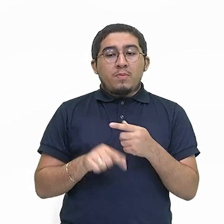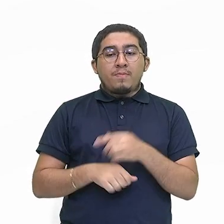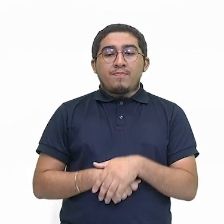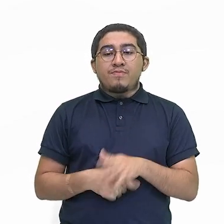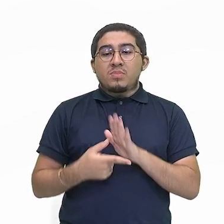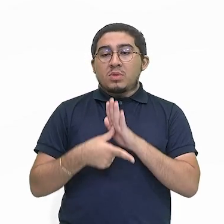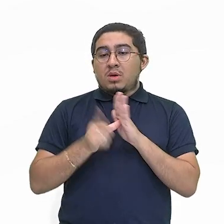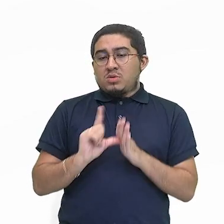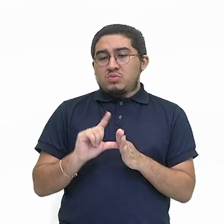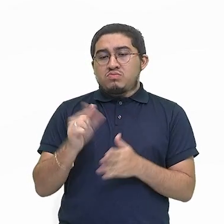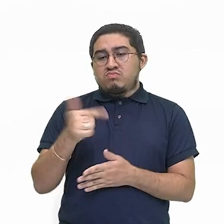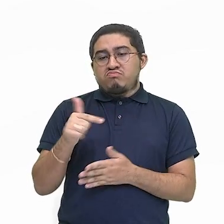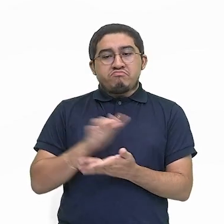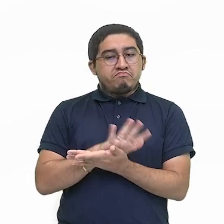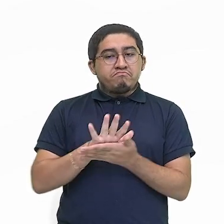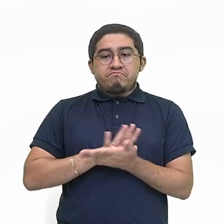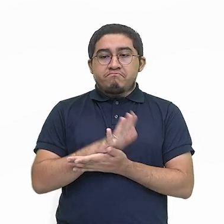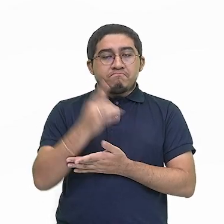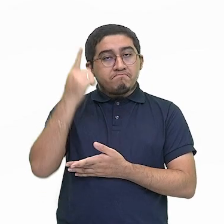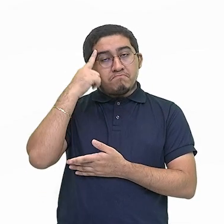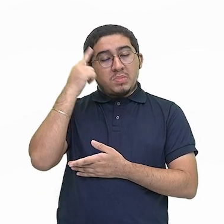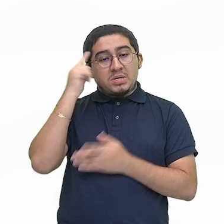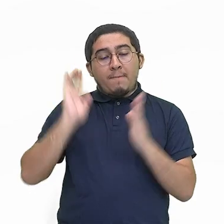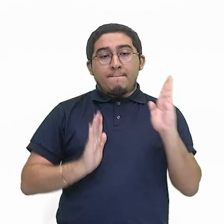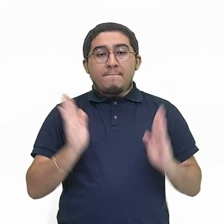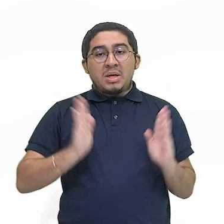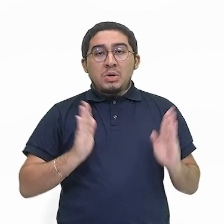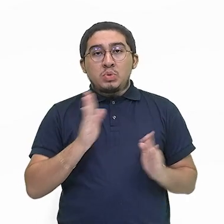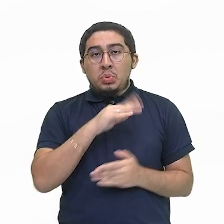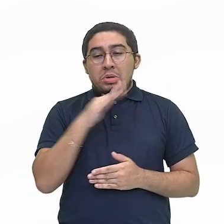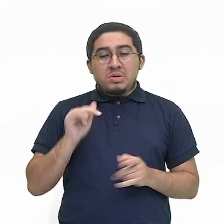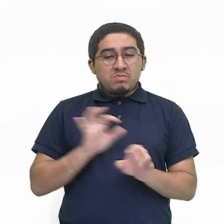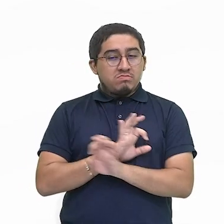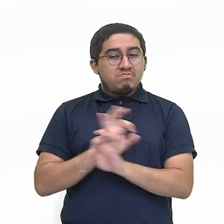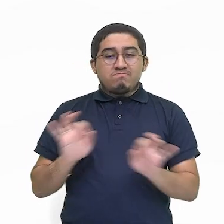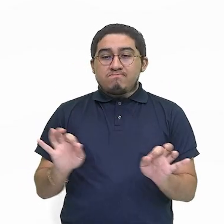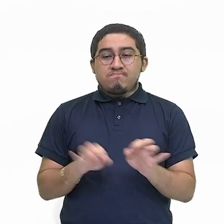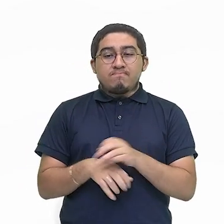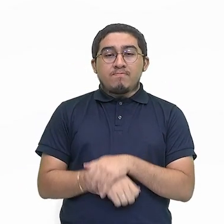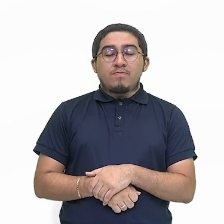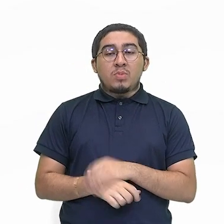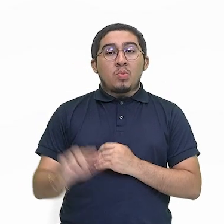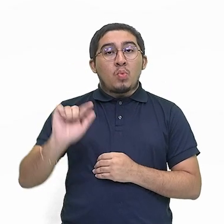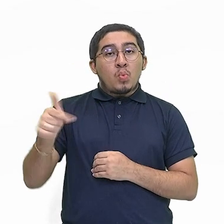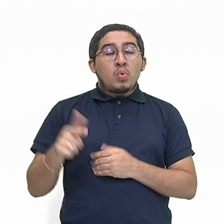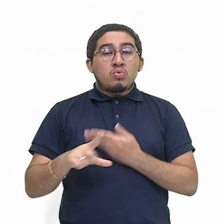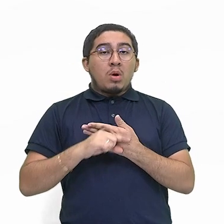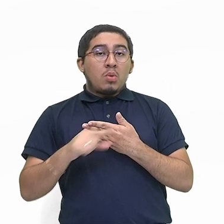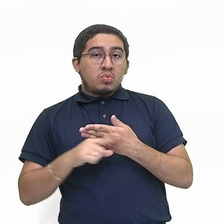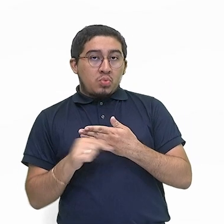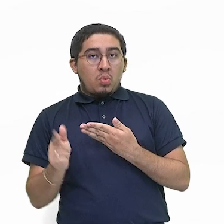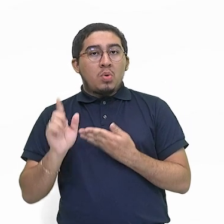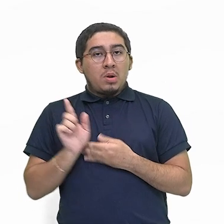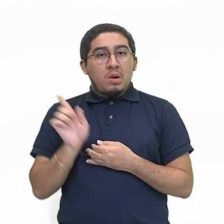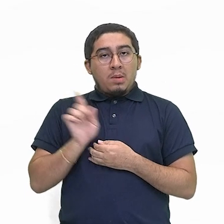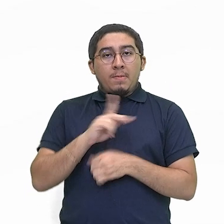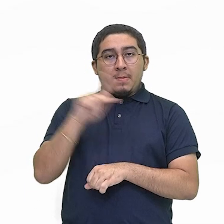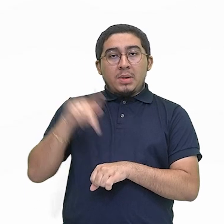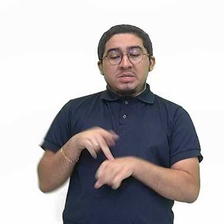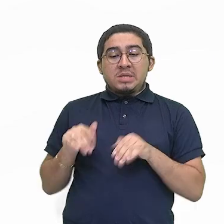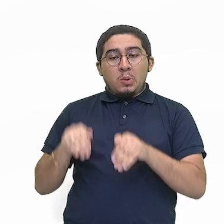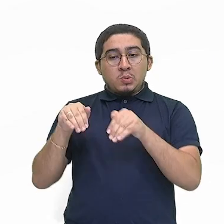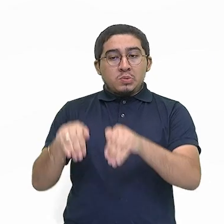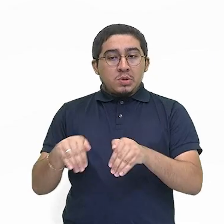não existia essa ideia de infância, né? Para o autor, outro autor, o autor australiano Peter Berg, né,